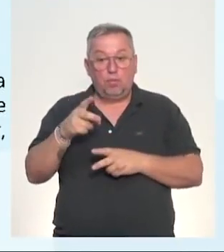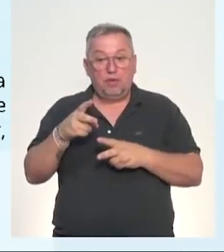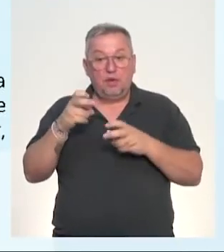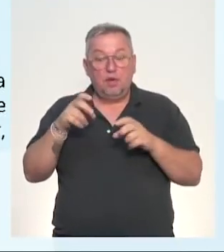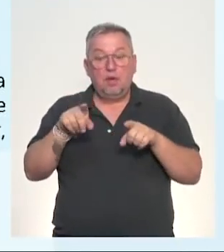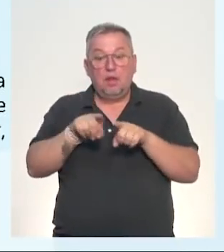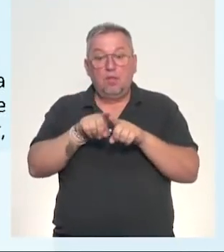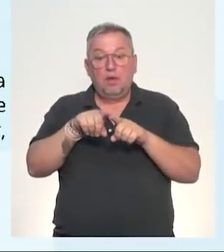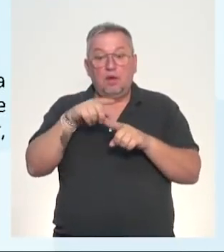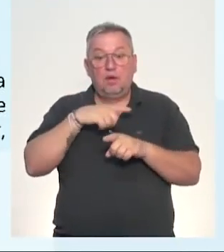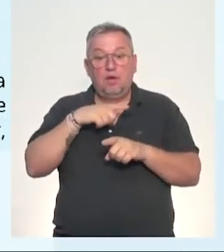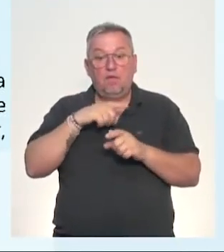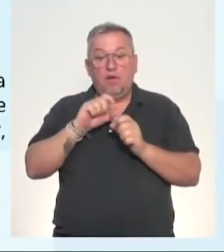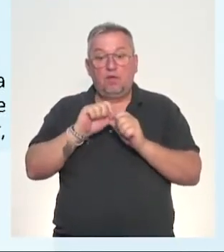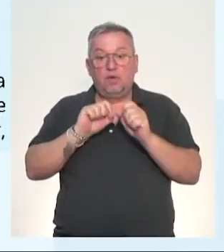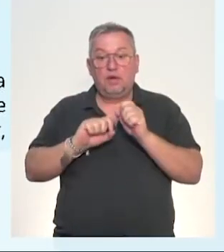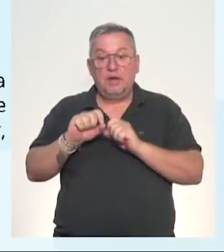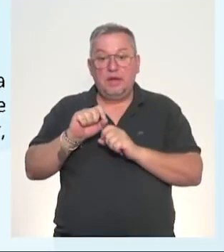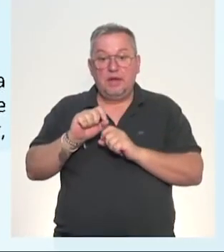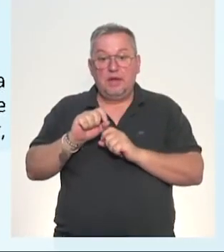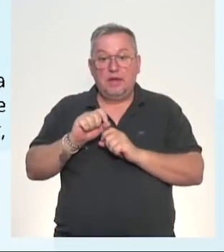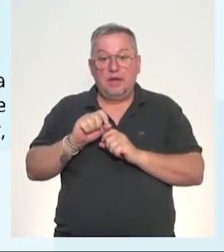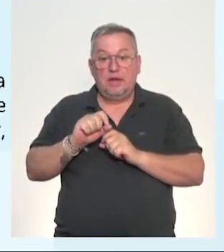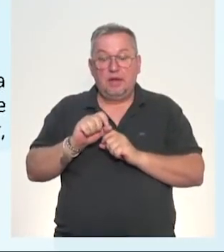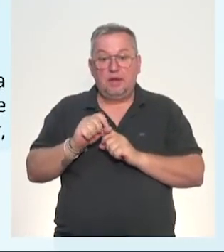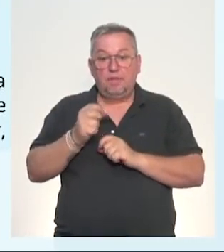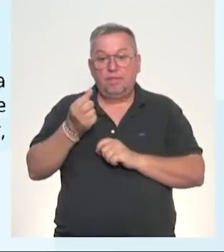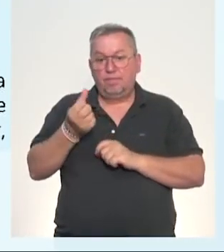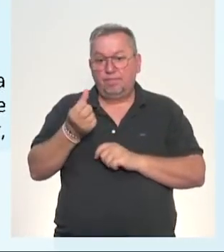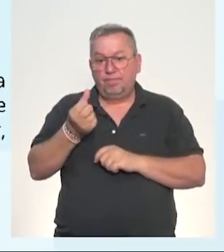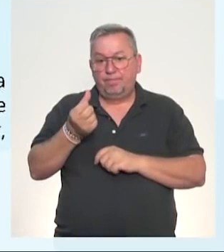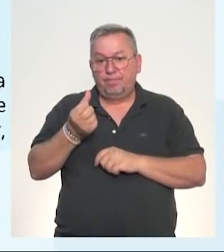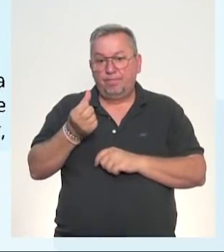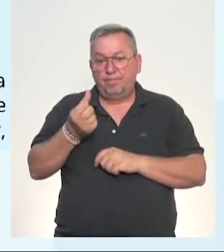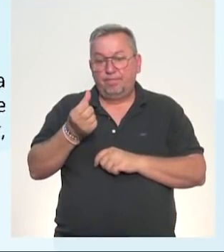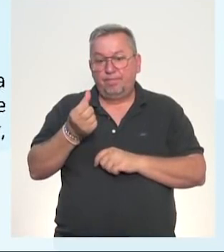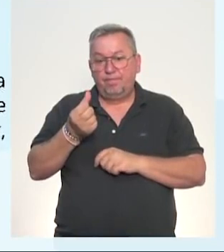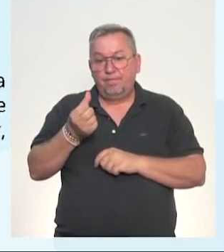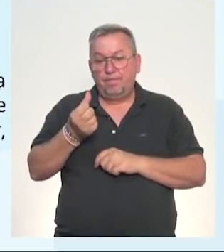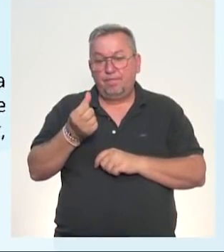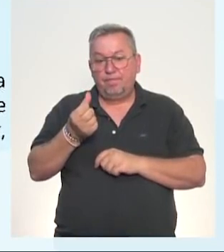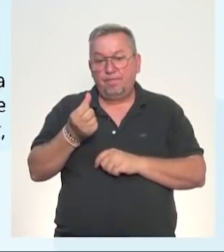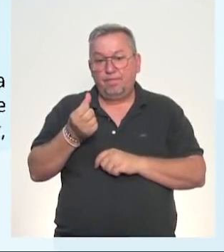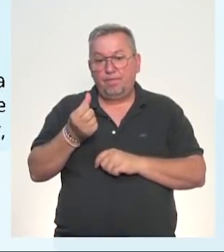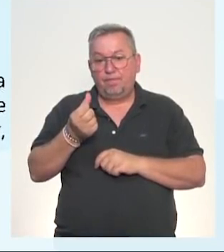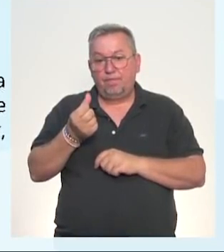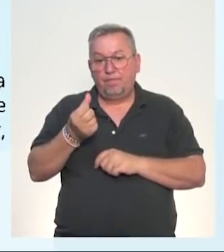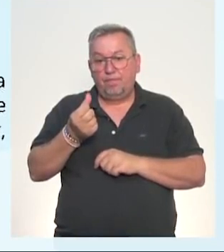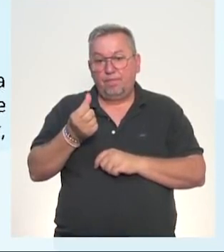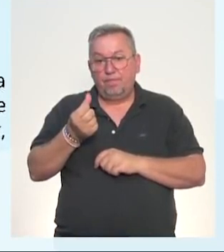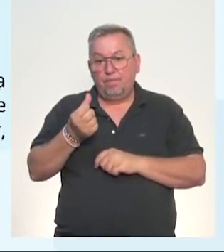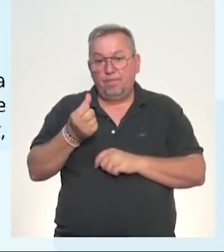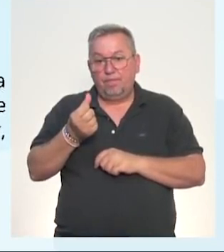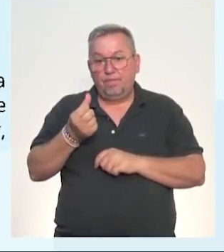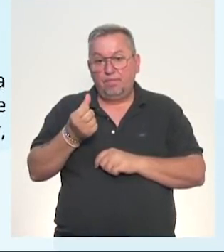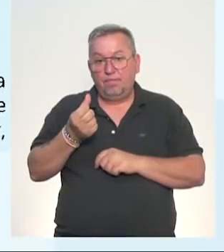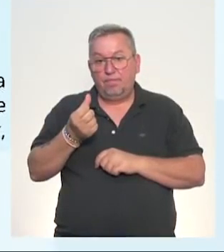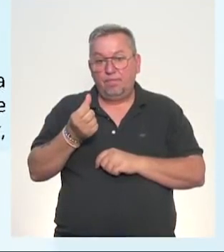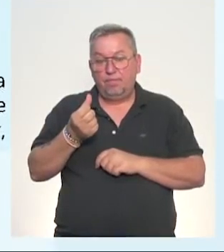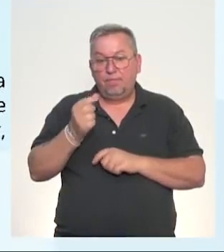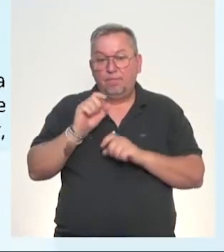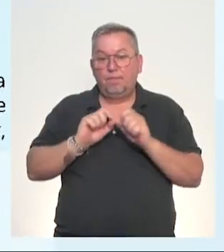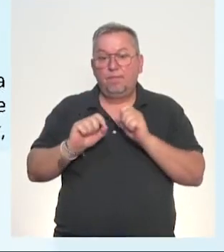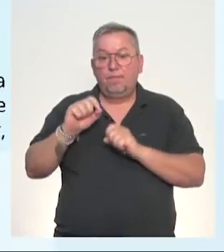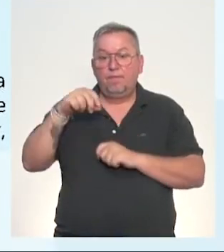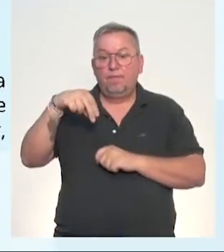aí eu estabeleço esse valor fixo. Olha lá, o que aconteceu. Tudo bem? Quem que é